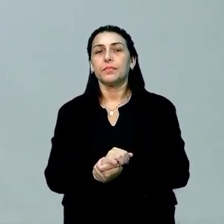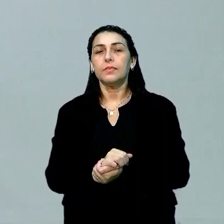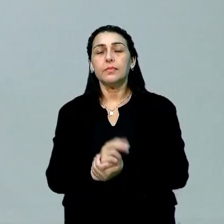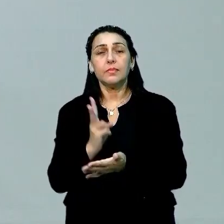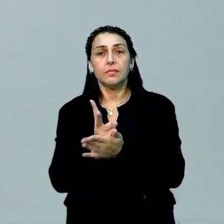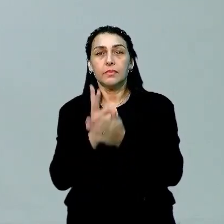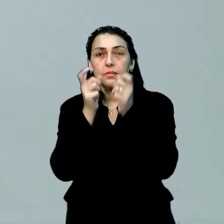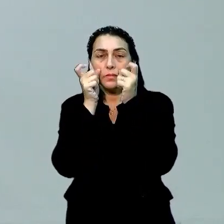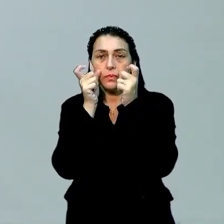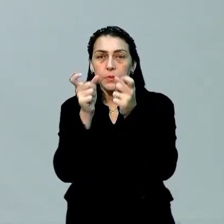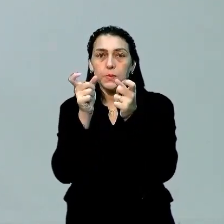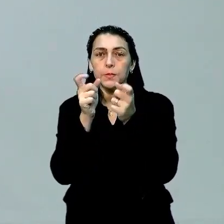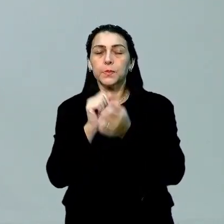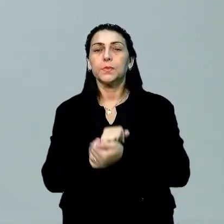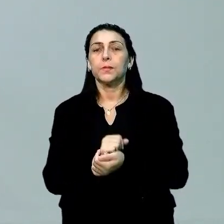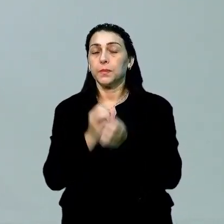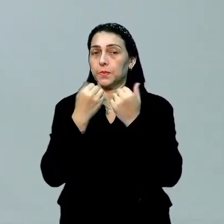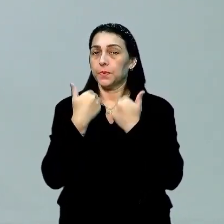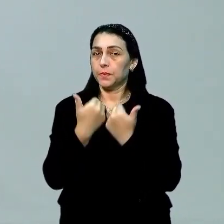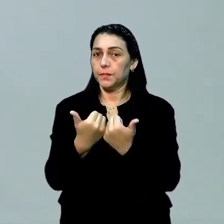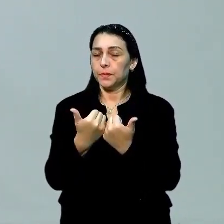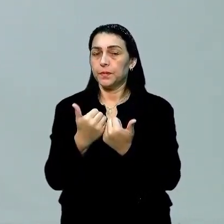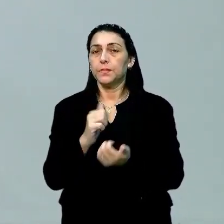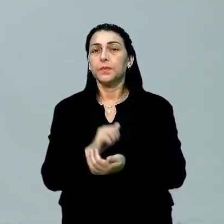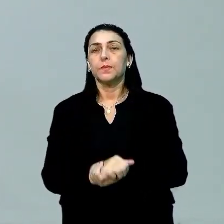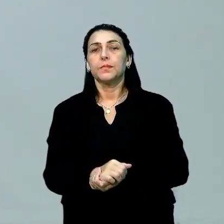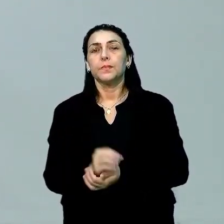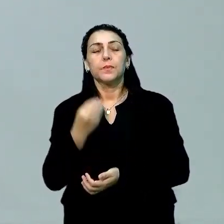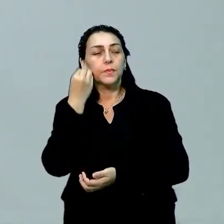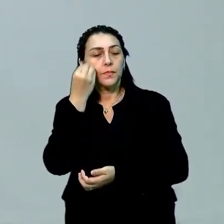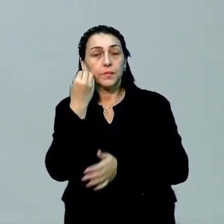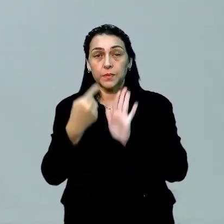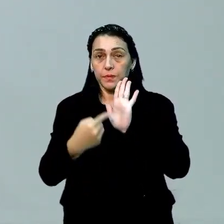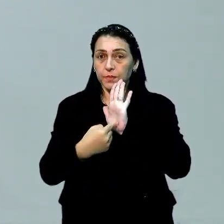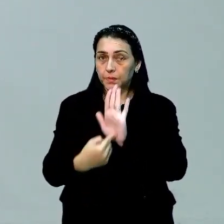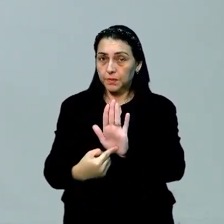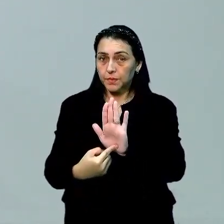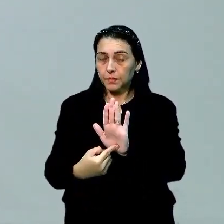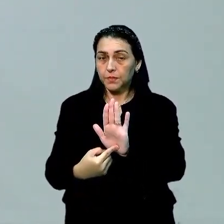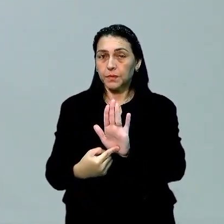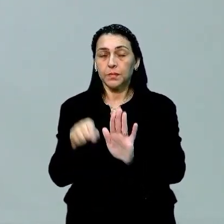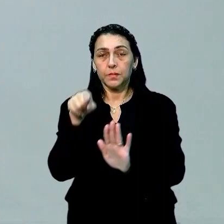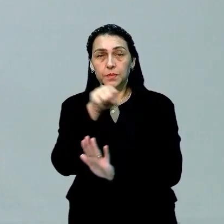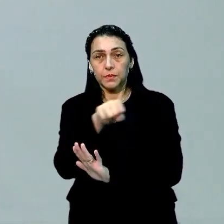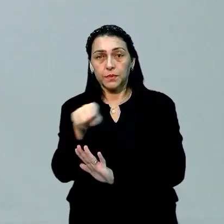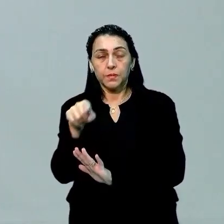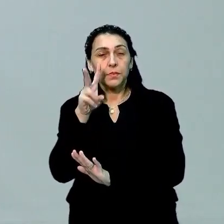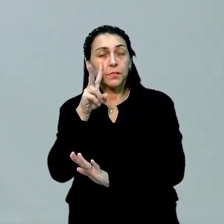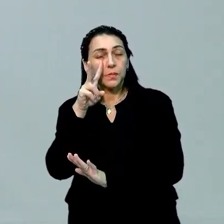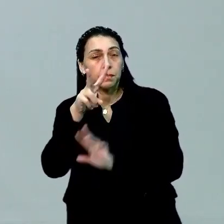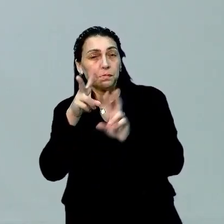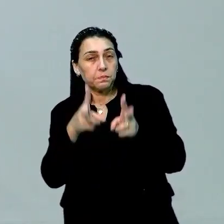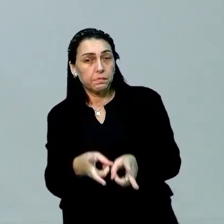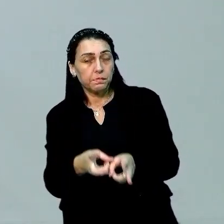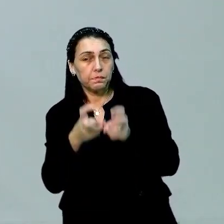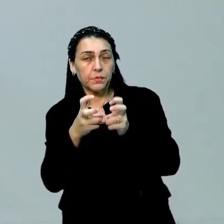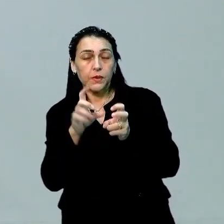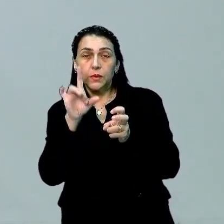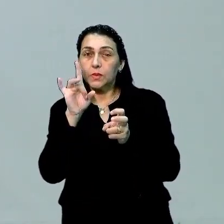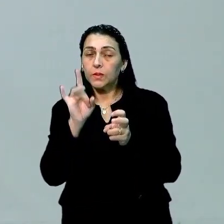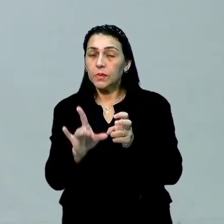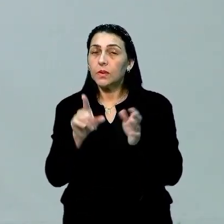sempre estar atentos. Tudo bem? Então, estou tentando mostrar para que vocês vejam isso, não só